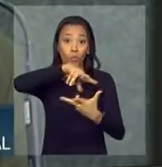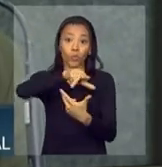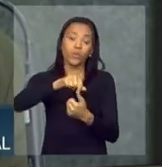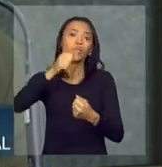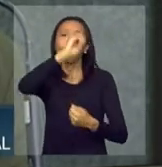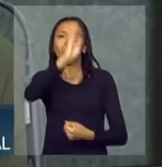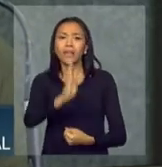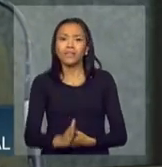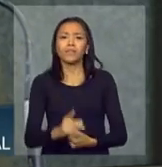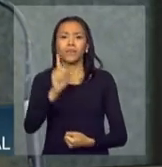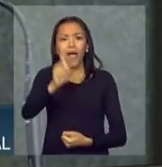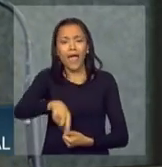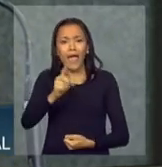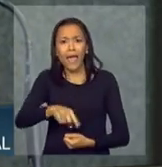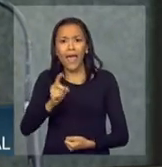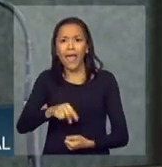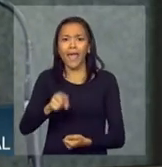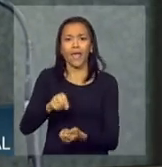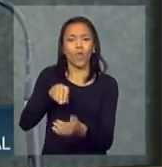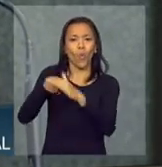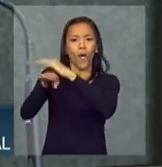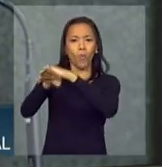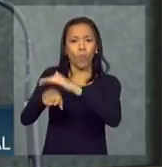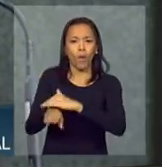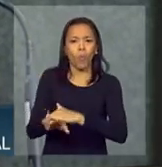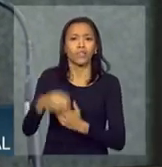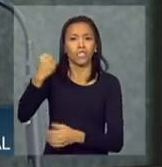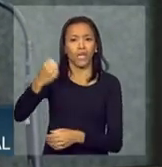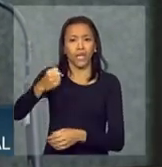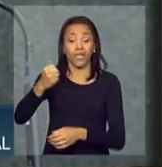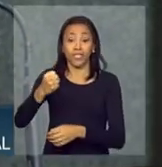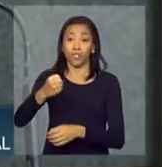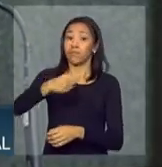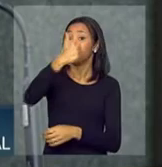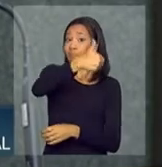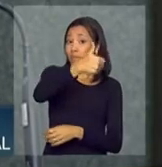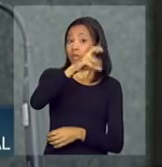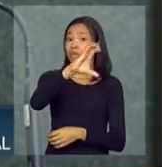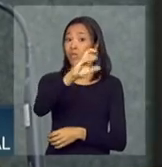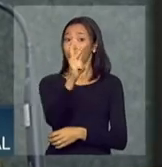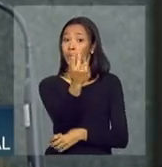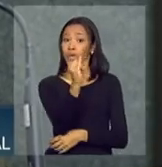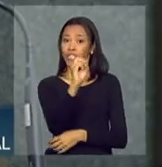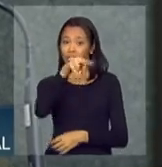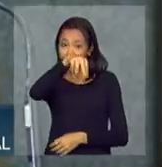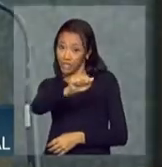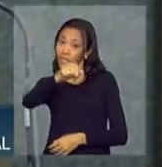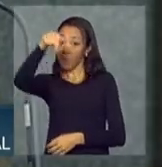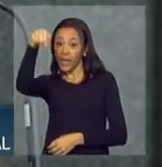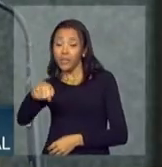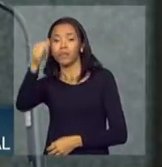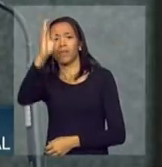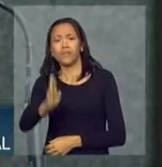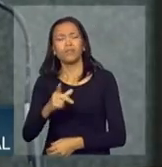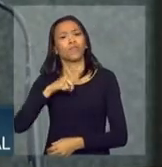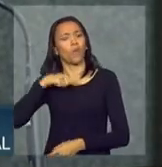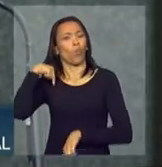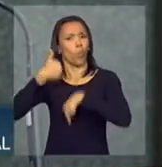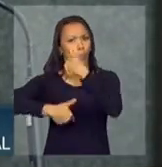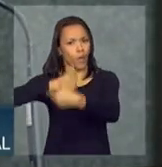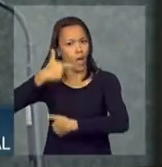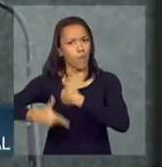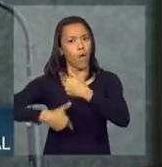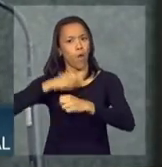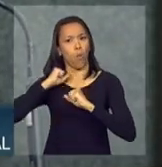maior rede de banco de leite humano depois da China. E o Brasil tem uma atuação forte.